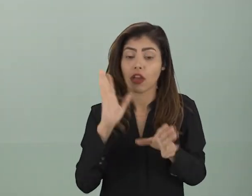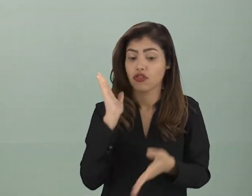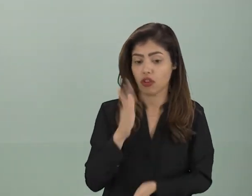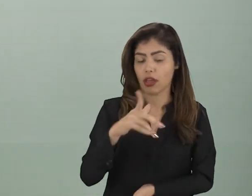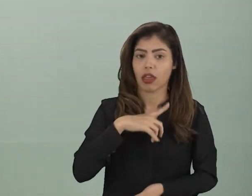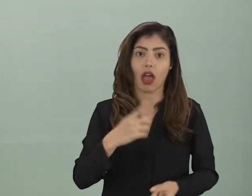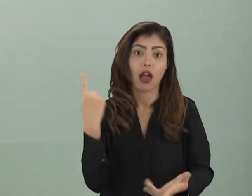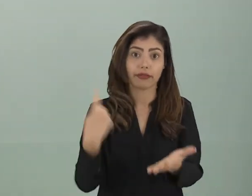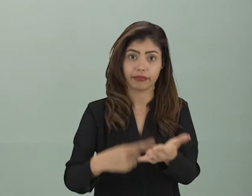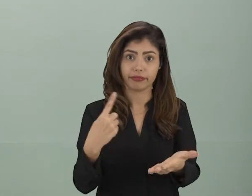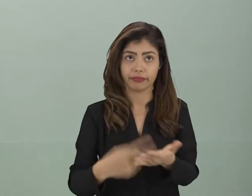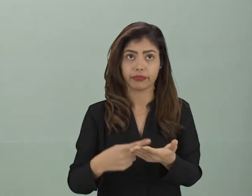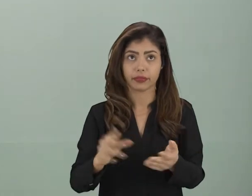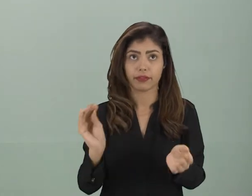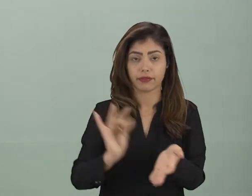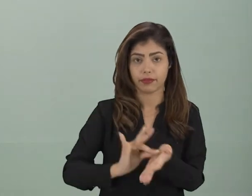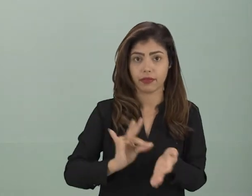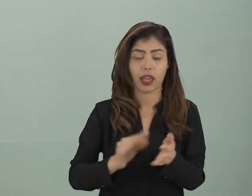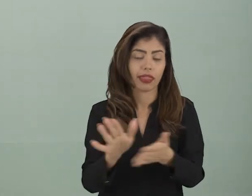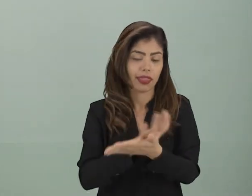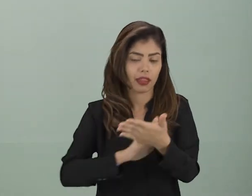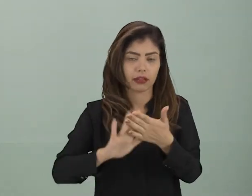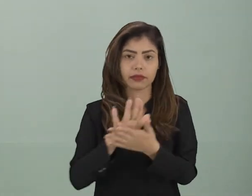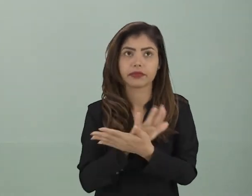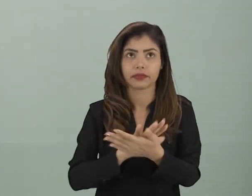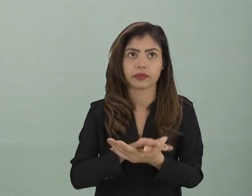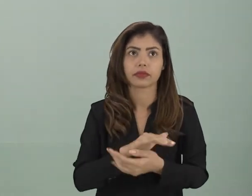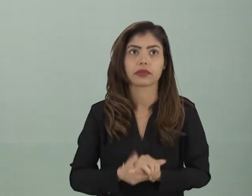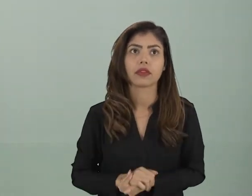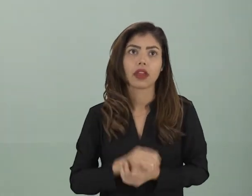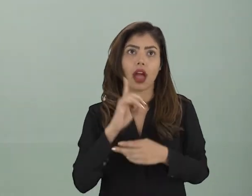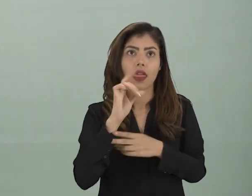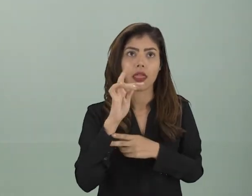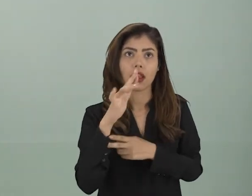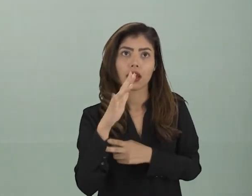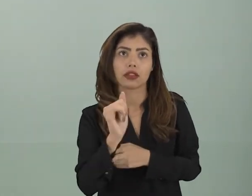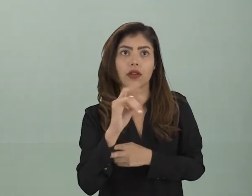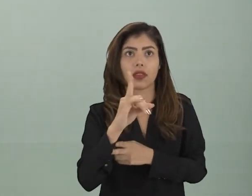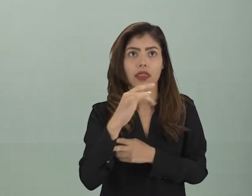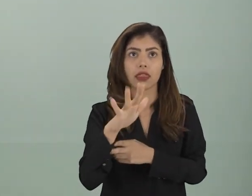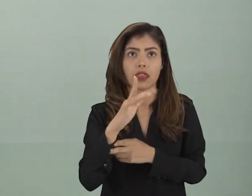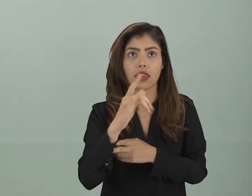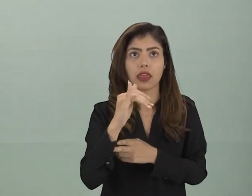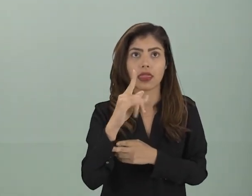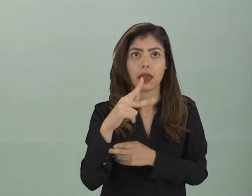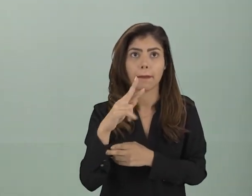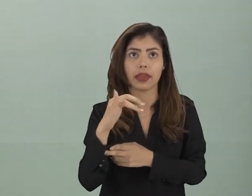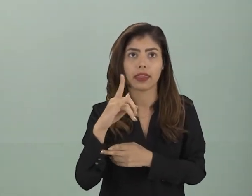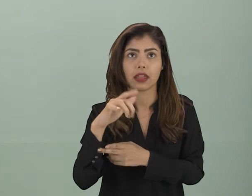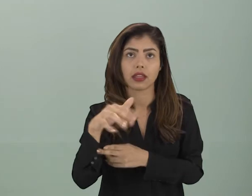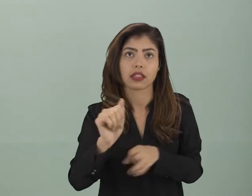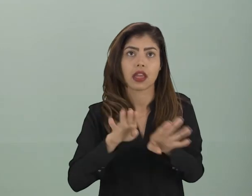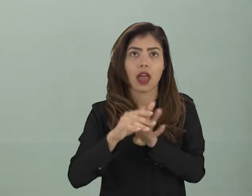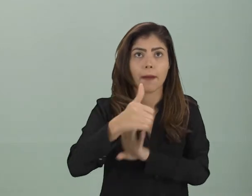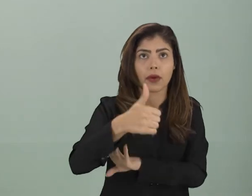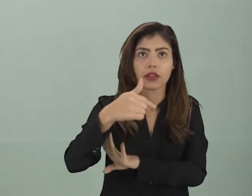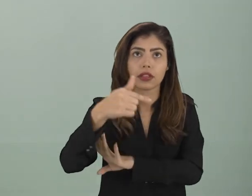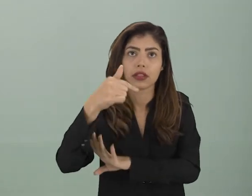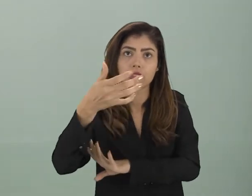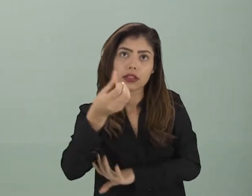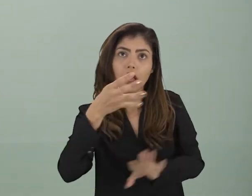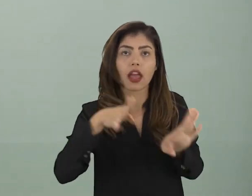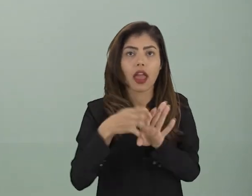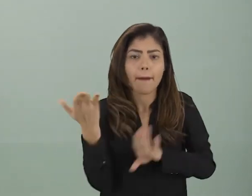nenhum acordo seria feito. A declaração de independência vem em 1776, né? E temos aí